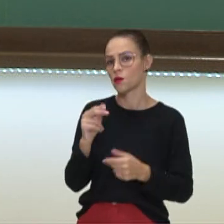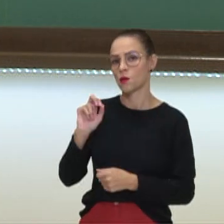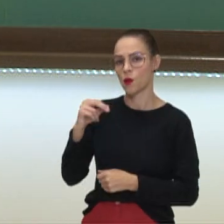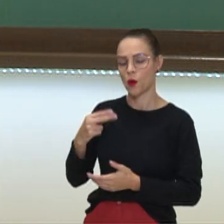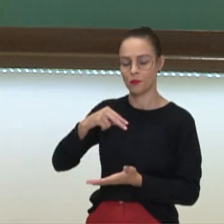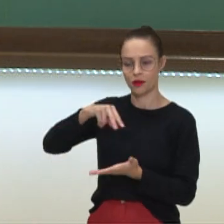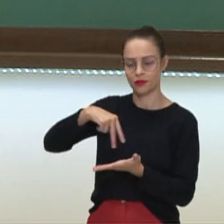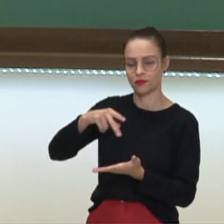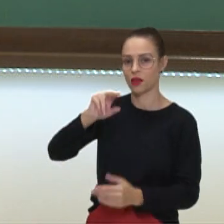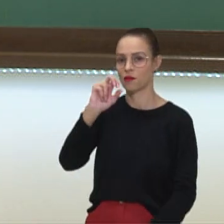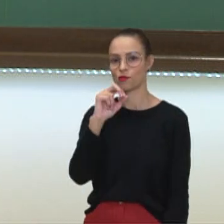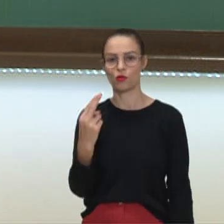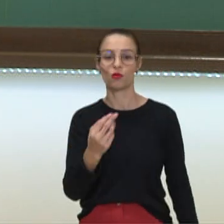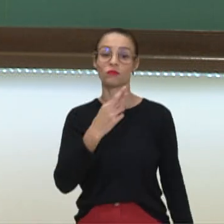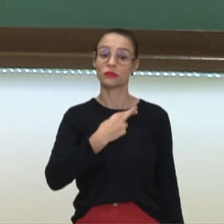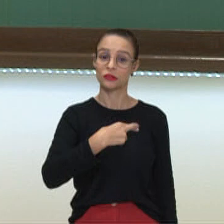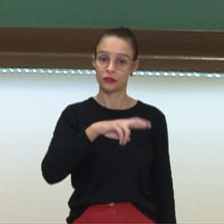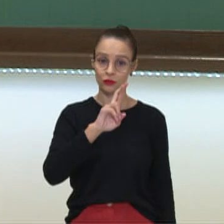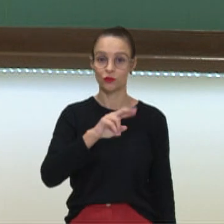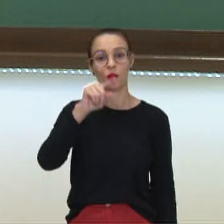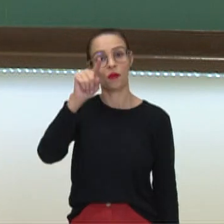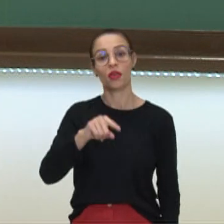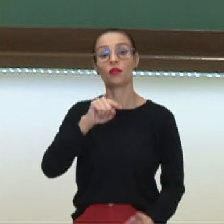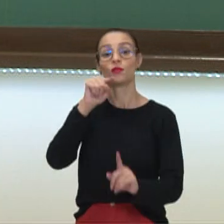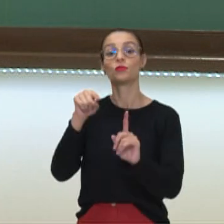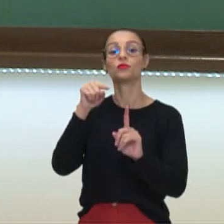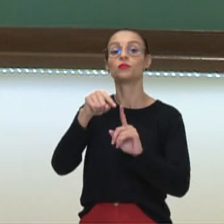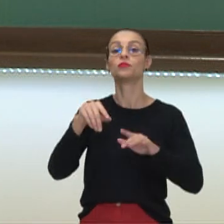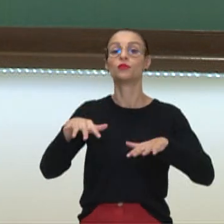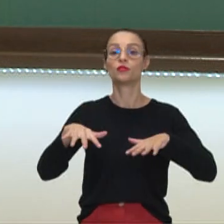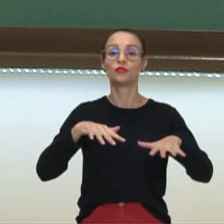a gente percebe essa intenção de se mover.